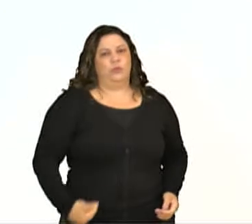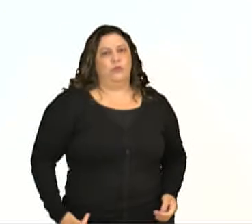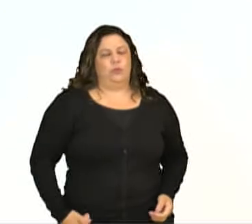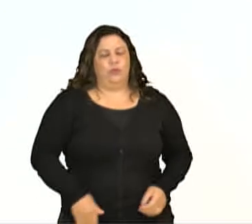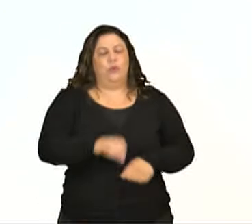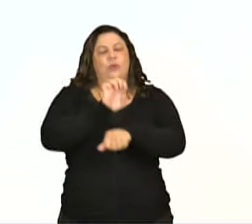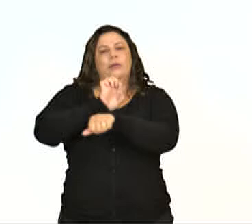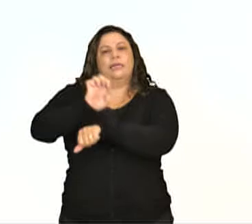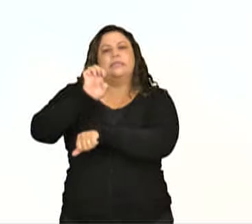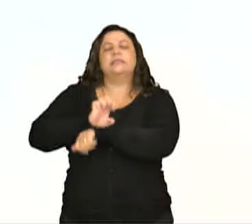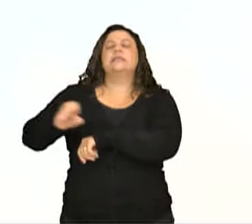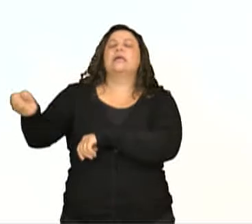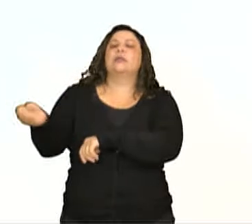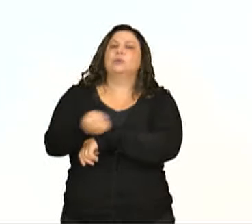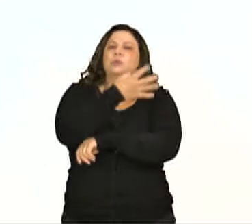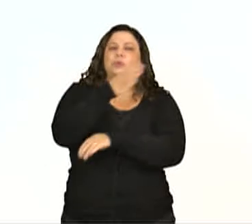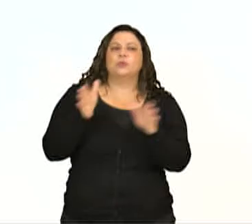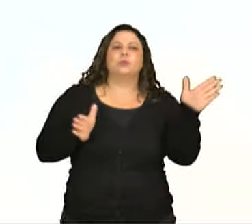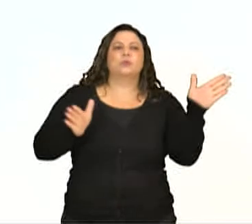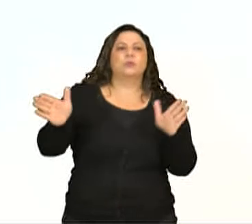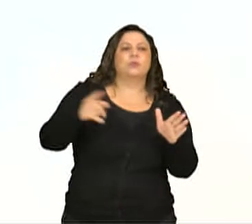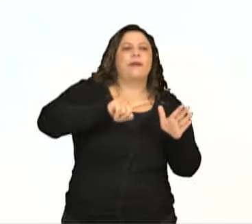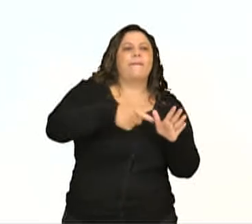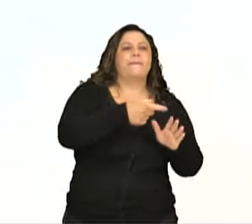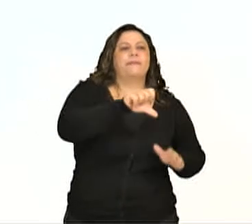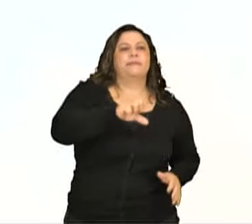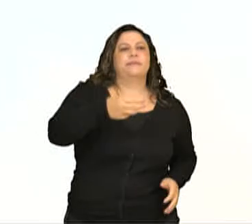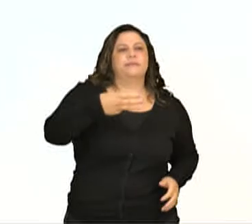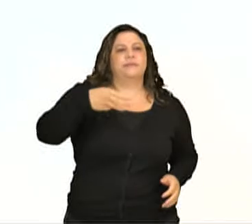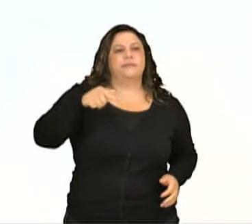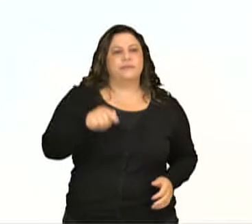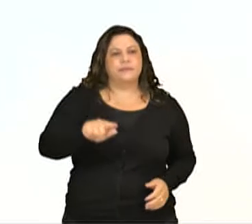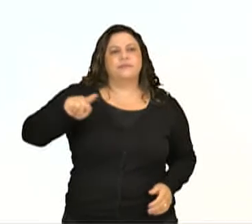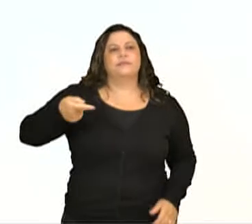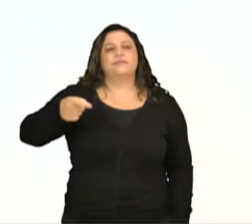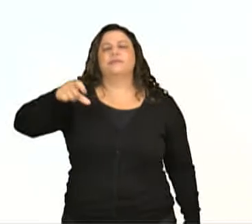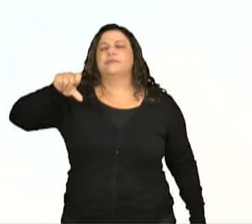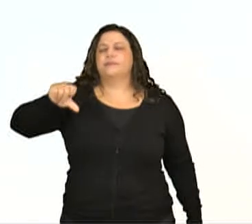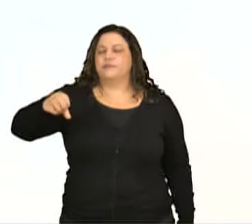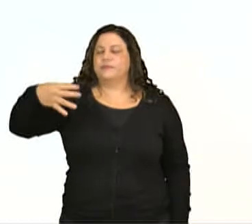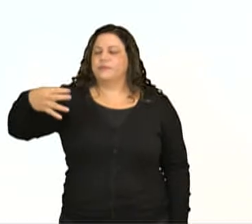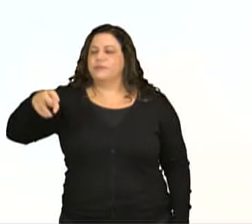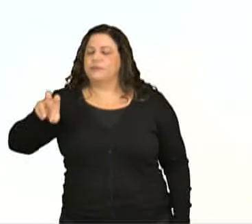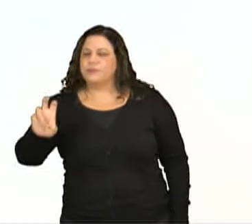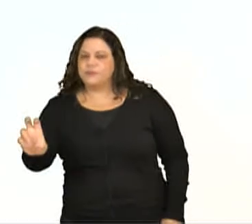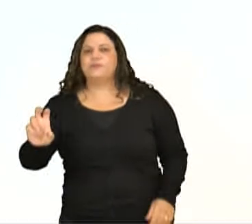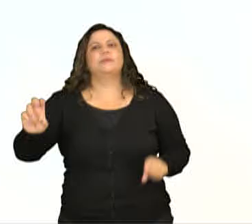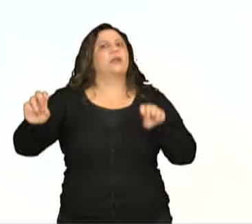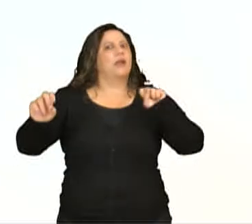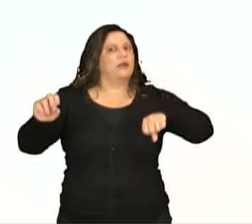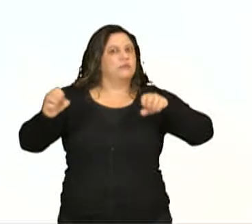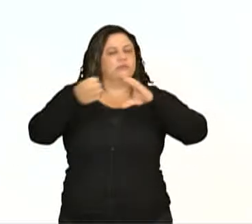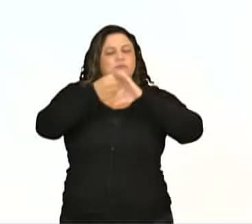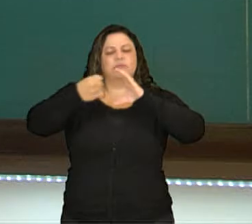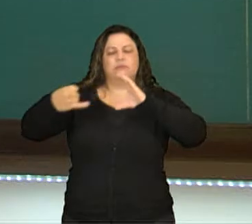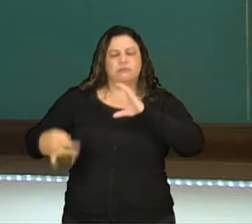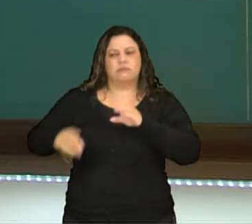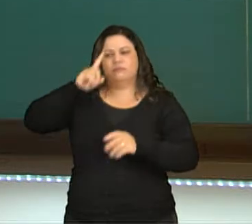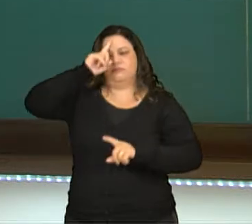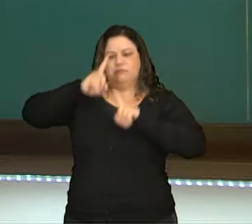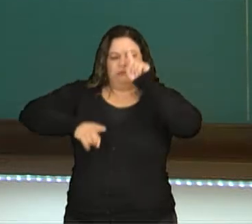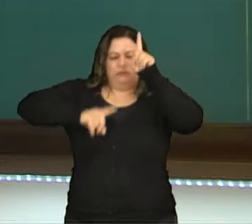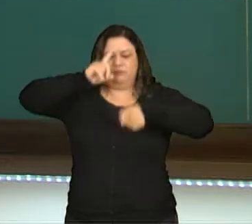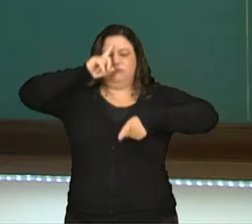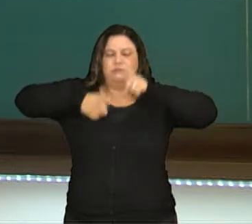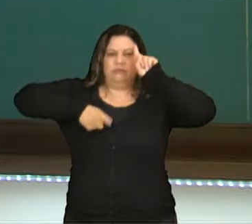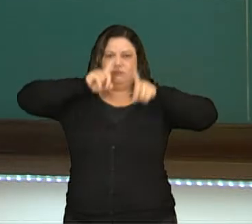Estado Novo, que durou de 1937 a 1945, teve sim características de ditadura.